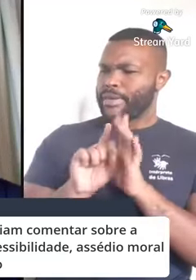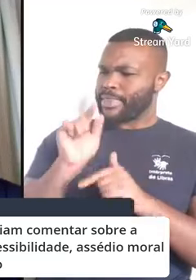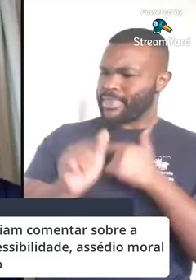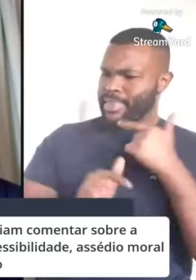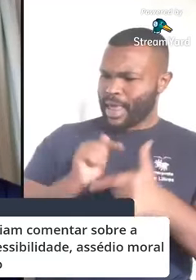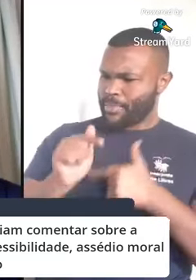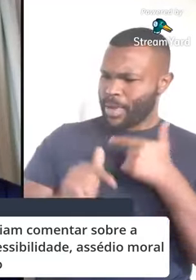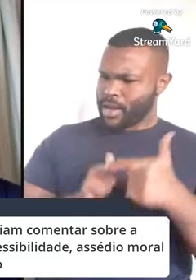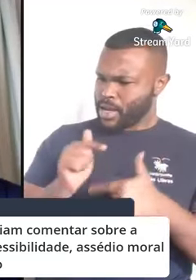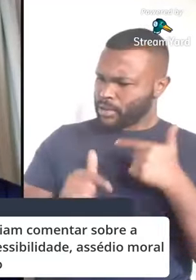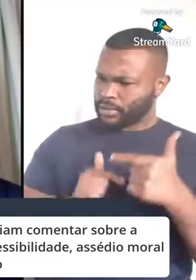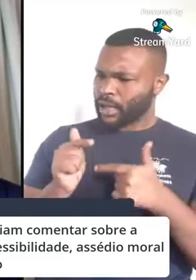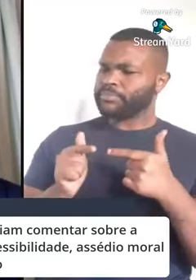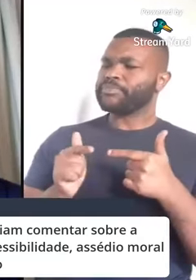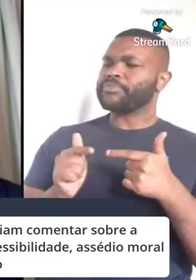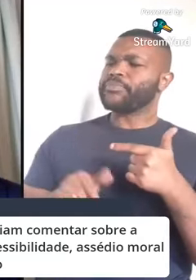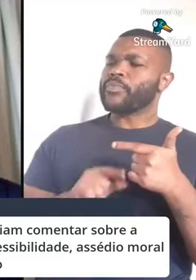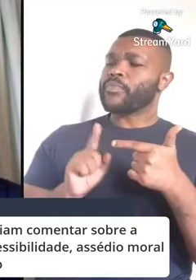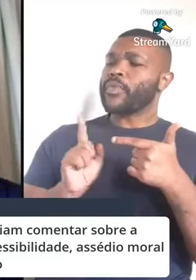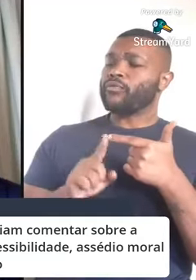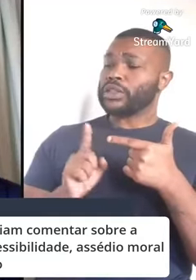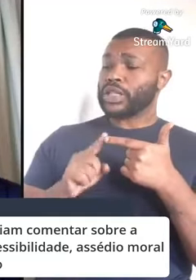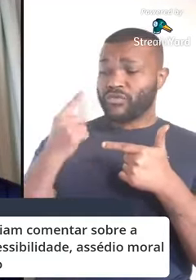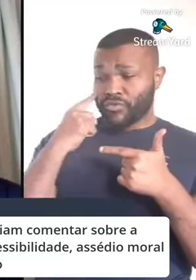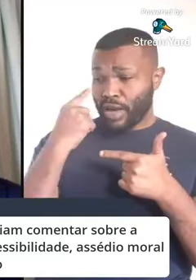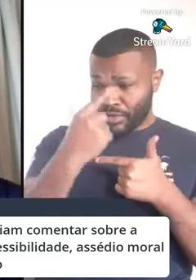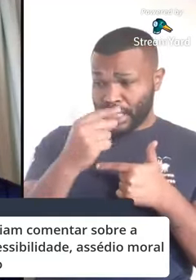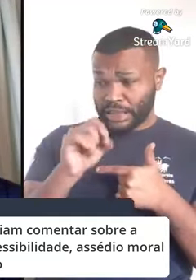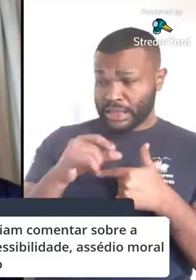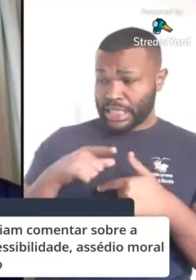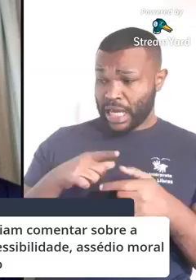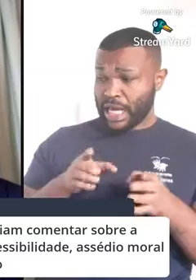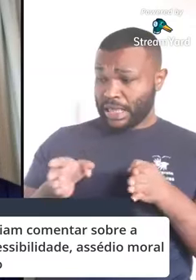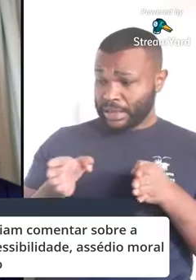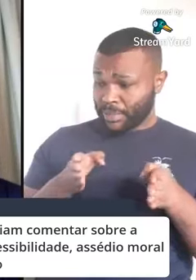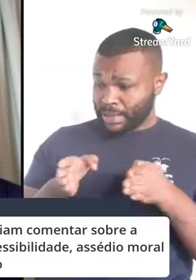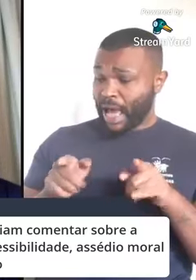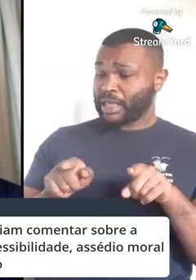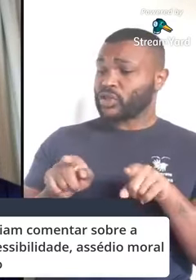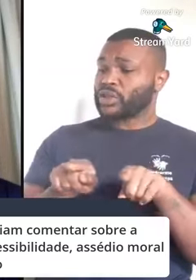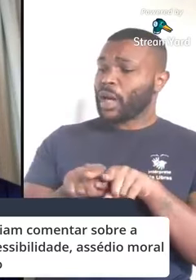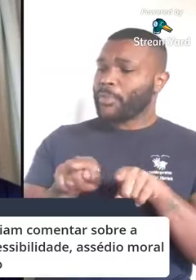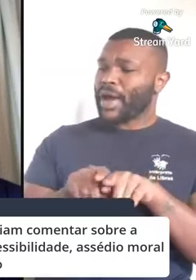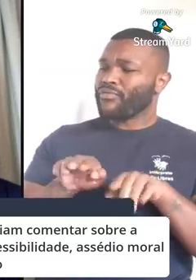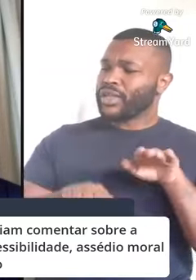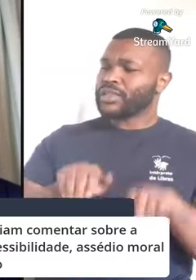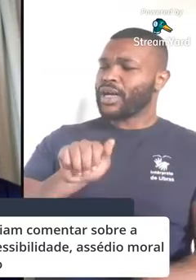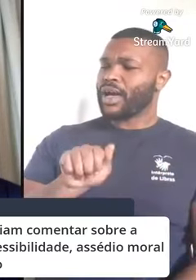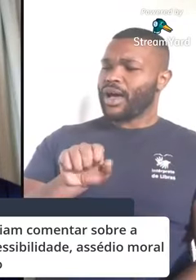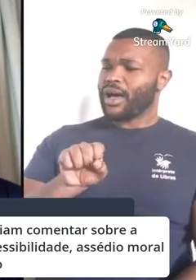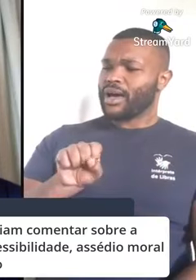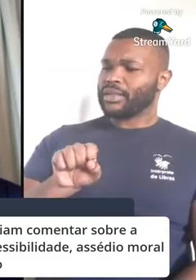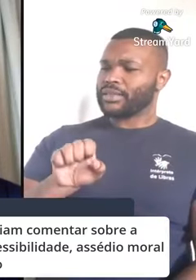essas questões de acessibilidade, assédio moral, a falta de